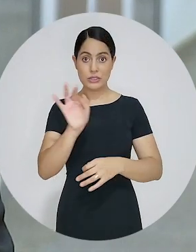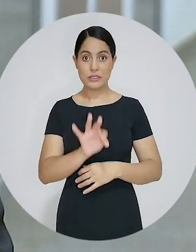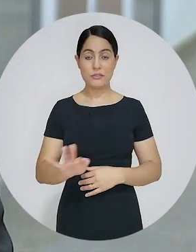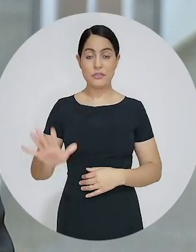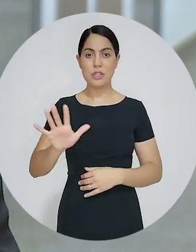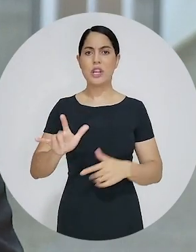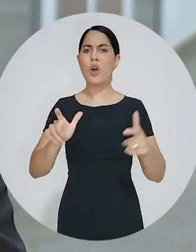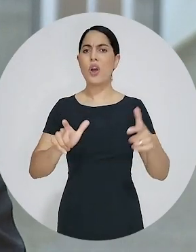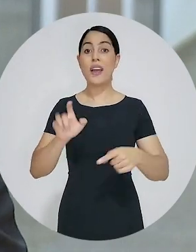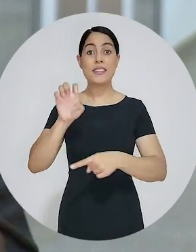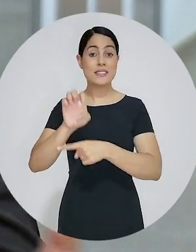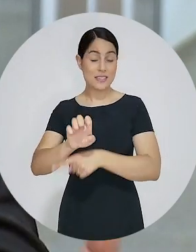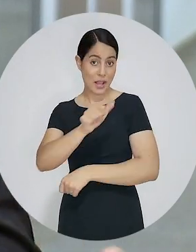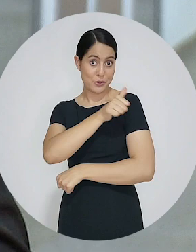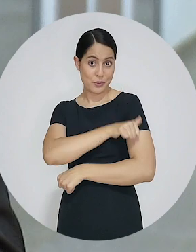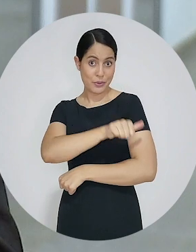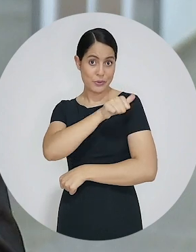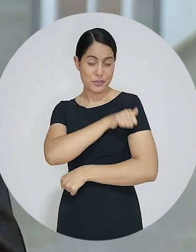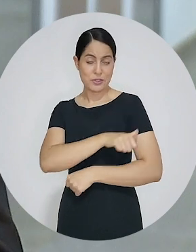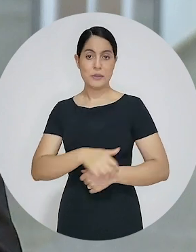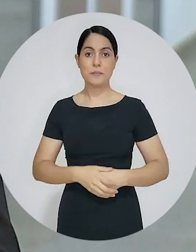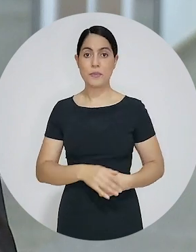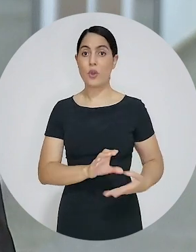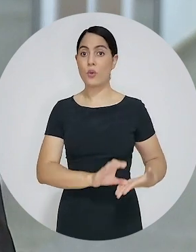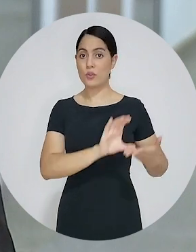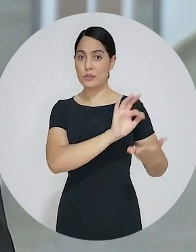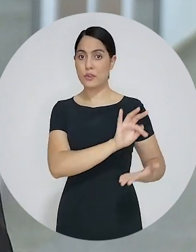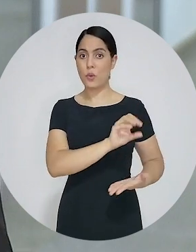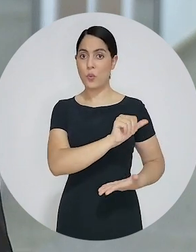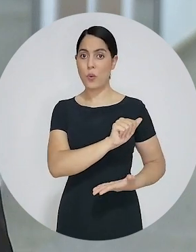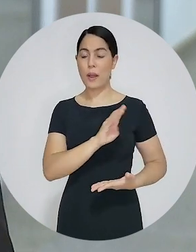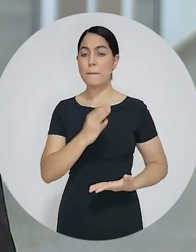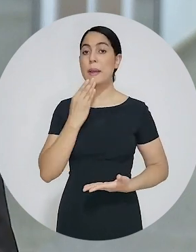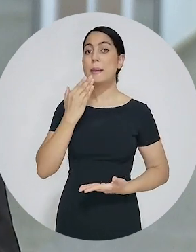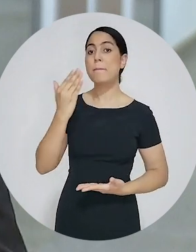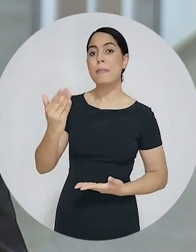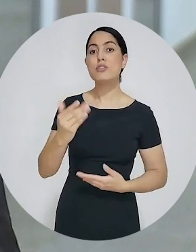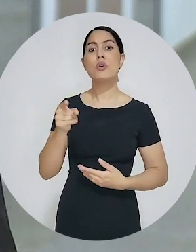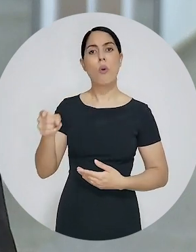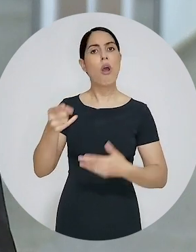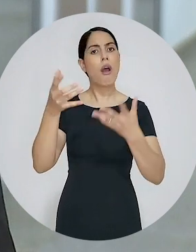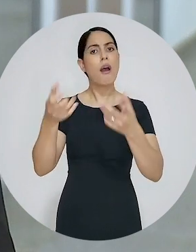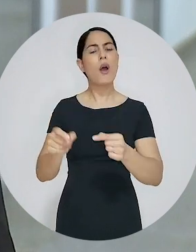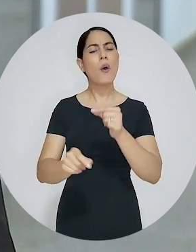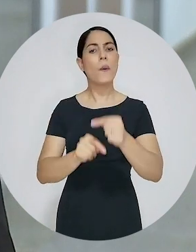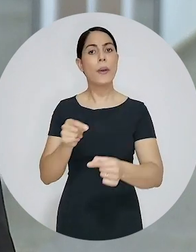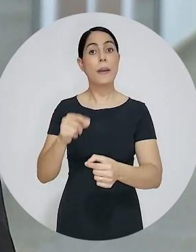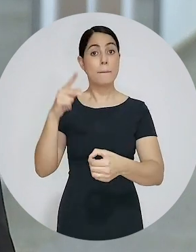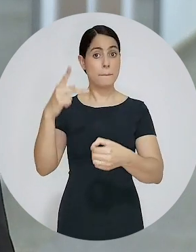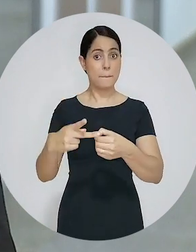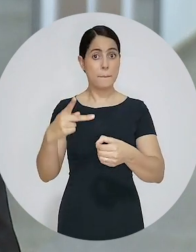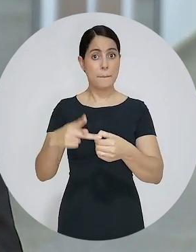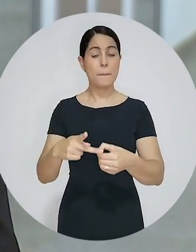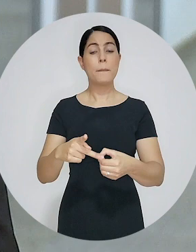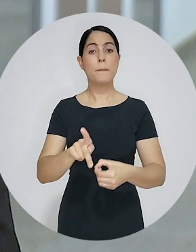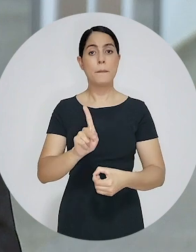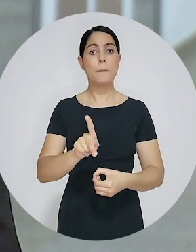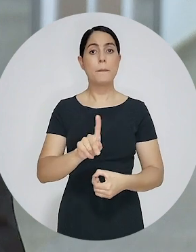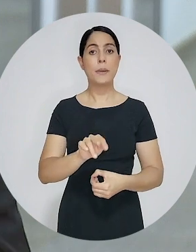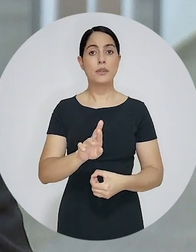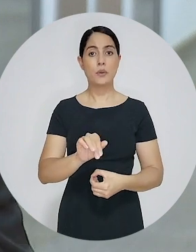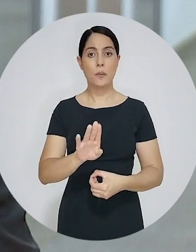Federal, no Rio de Janeiro, atendeu a uma solicitação do Conselho Federal da OAB e concedeu liminar determinando que a